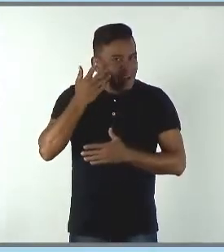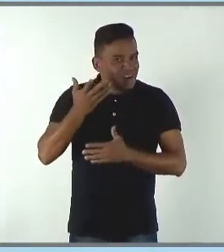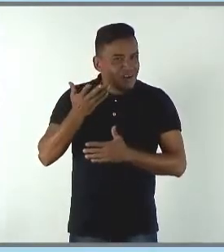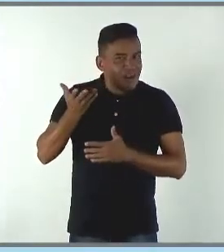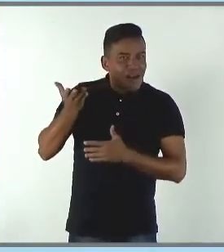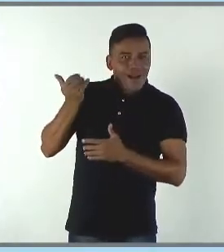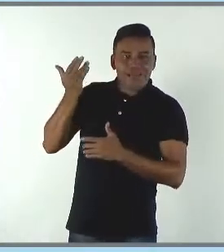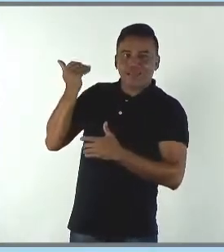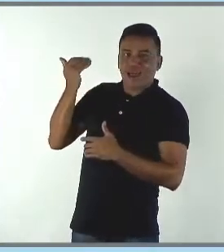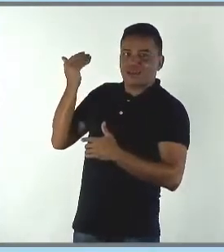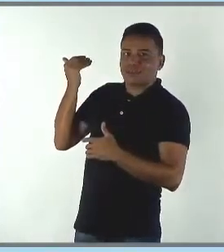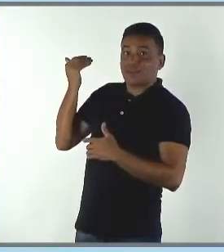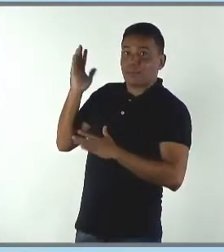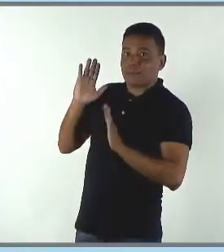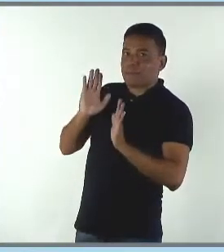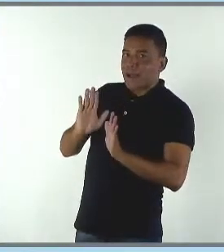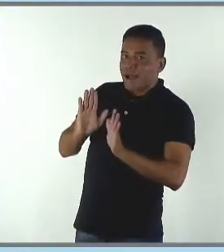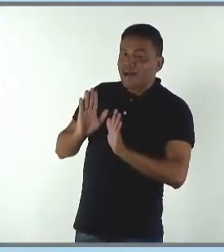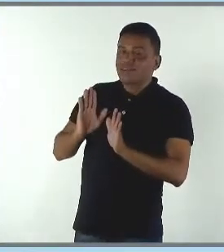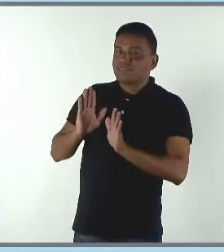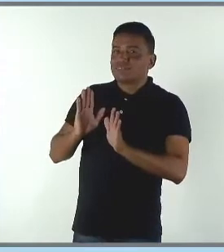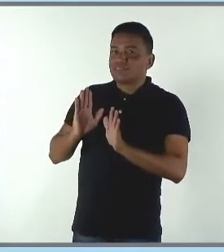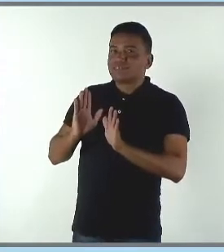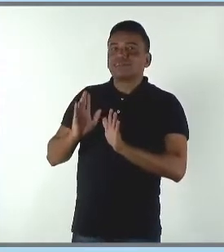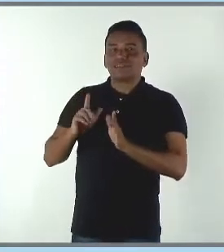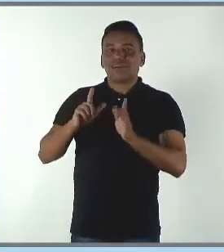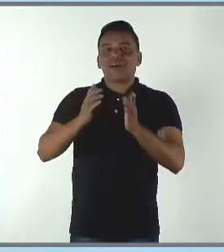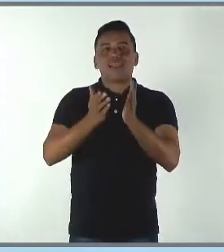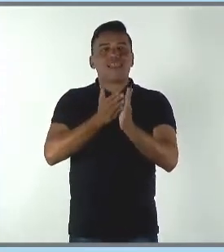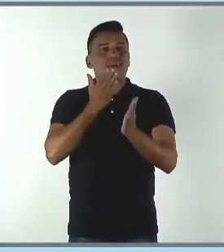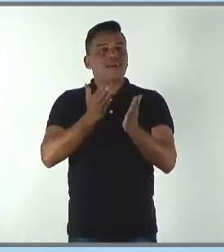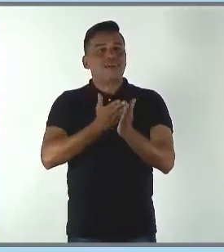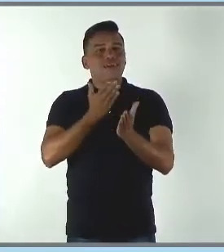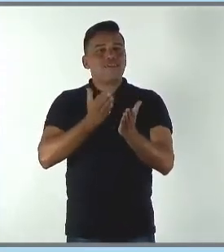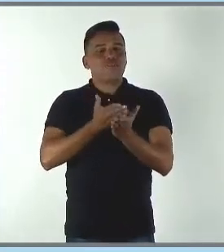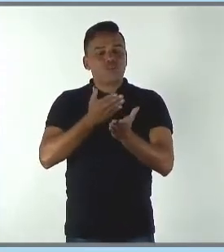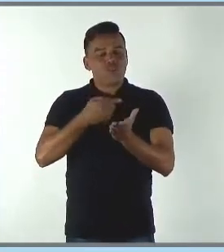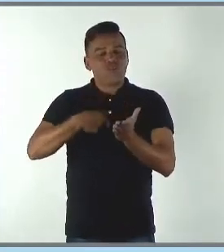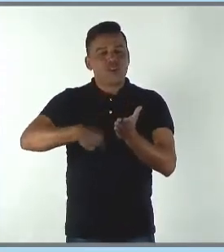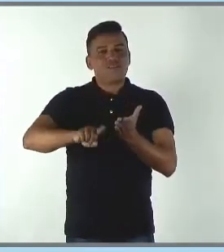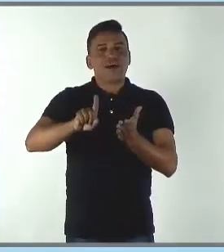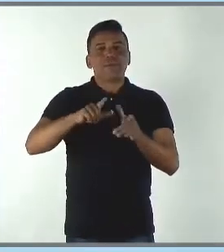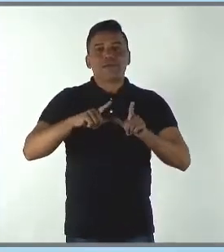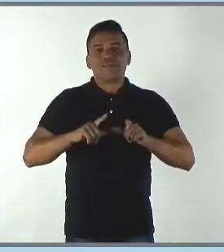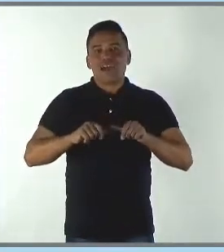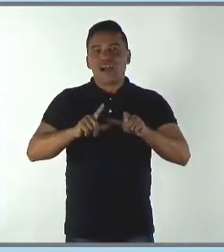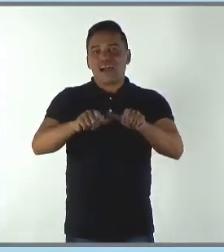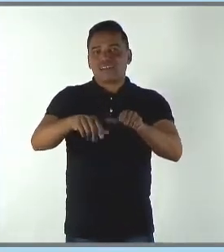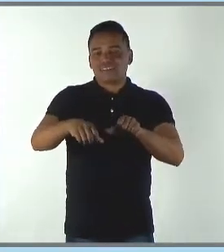coisa, mas levamos o livro de interesse. Você guarda na mala o livro para